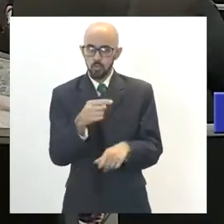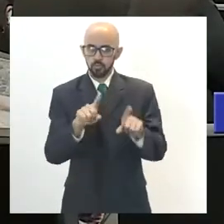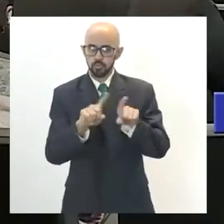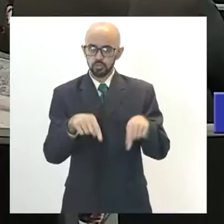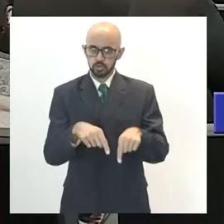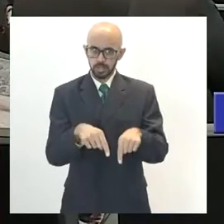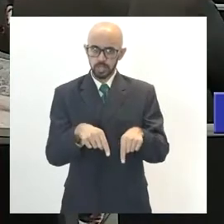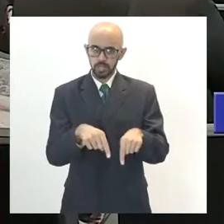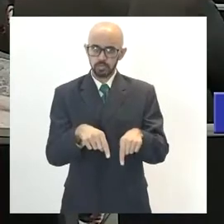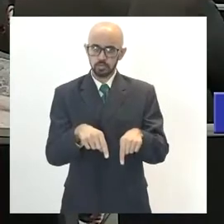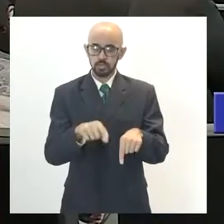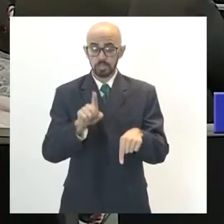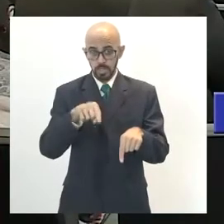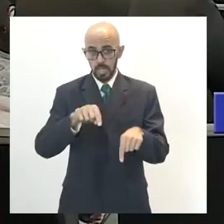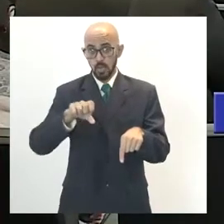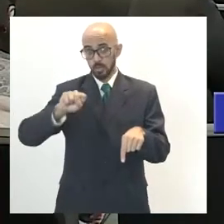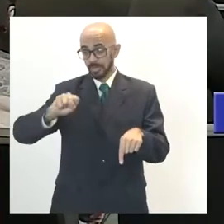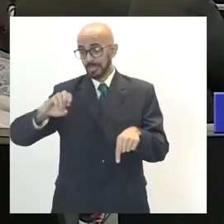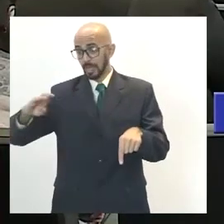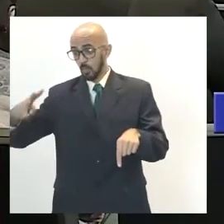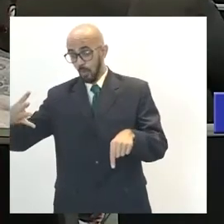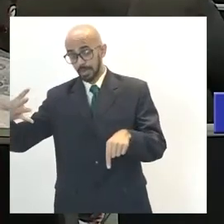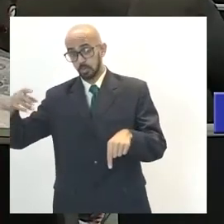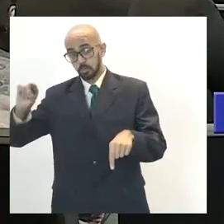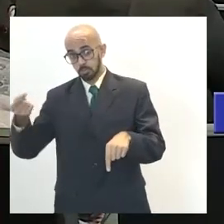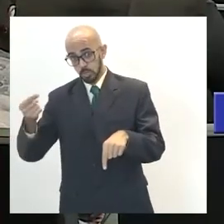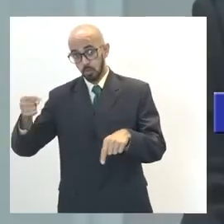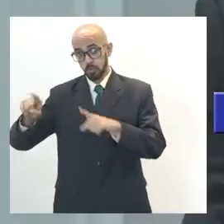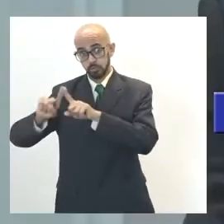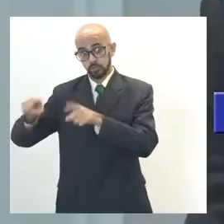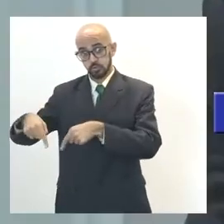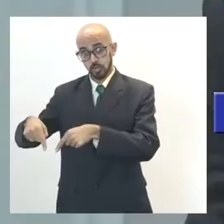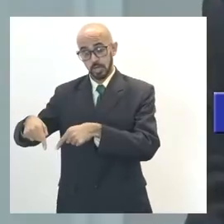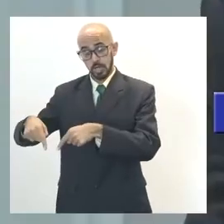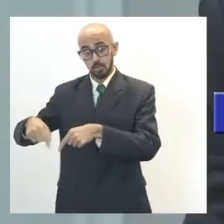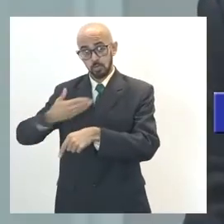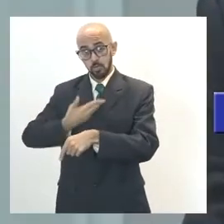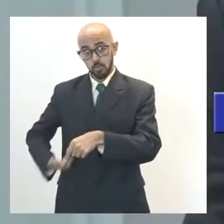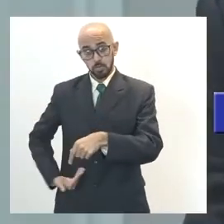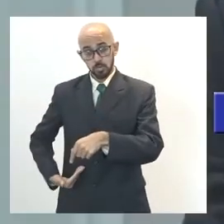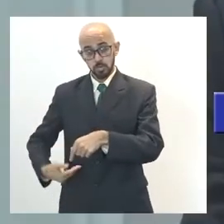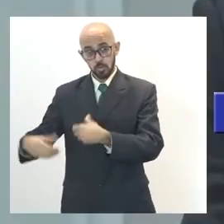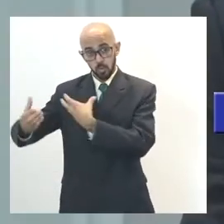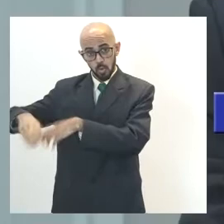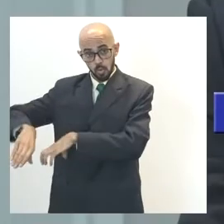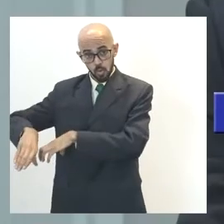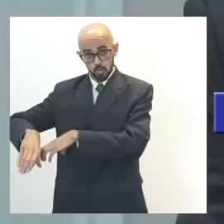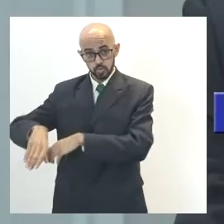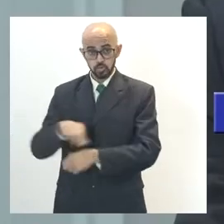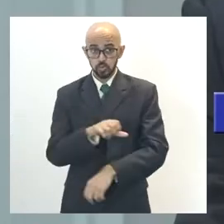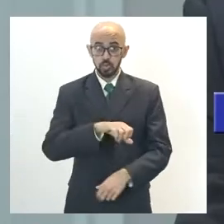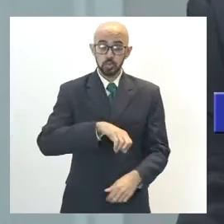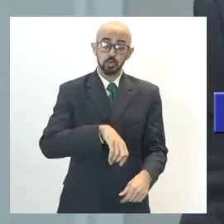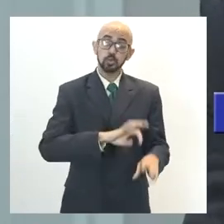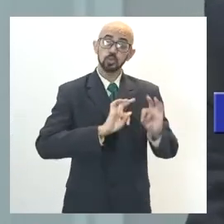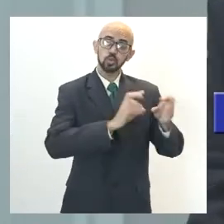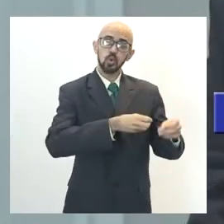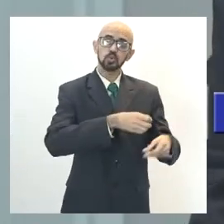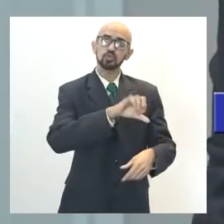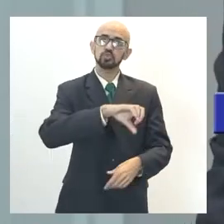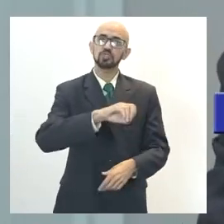84.000 são ocupados por servidores dos 90 mil cargos os 90 mil cargos poderão ser ocupados